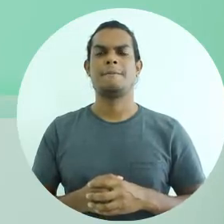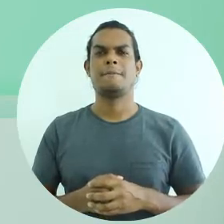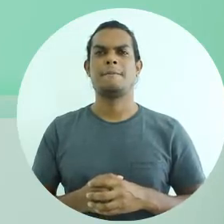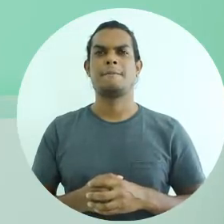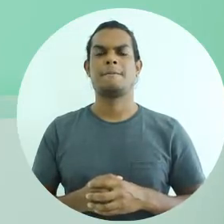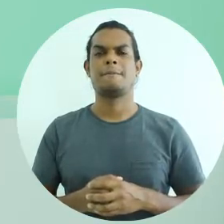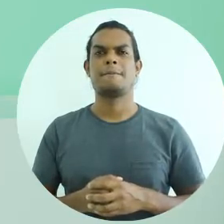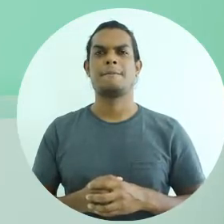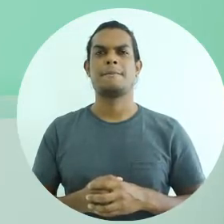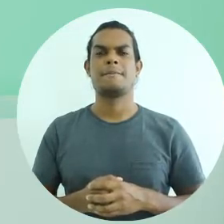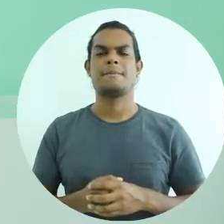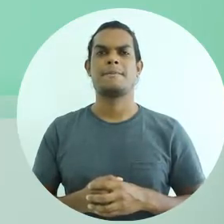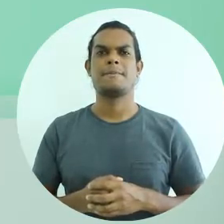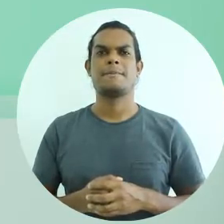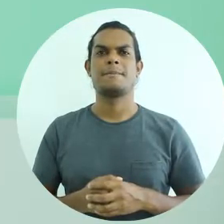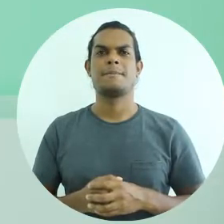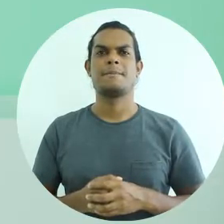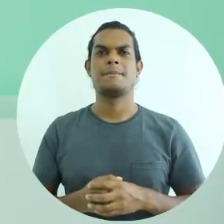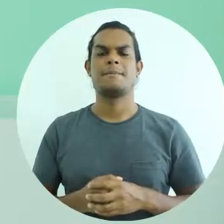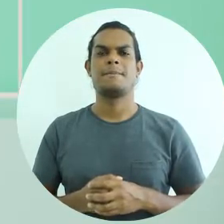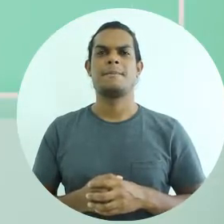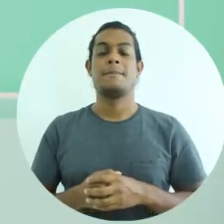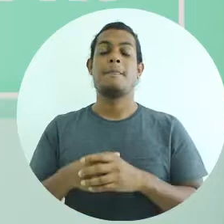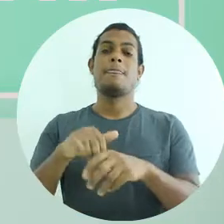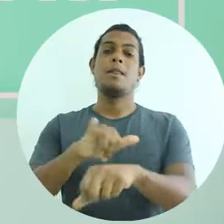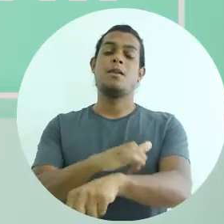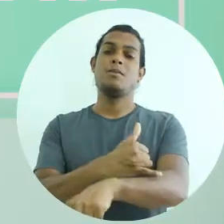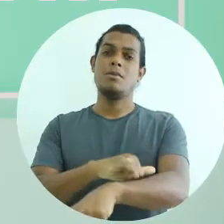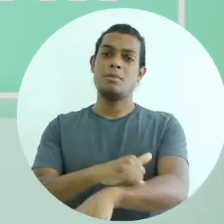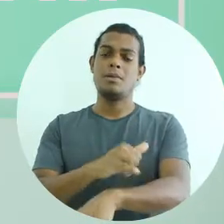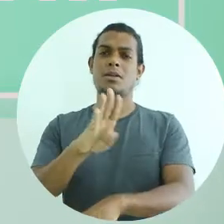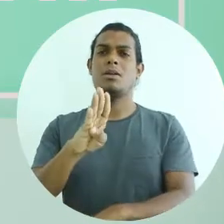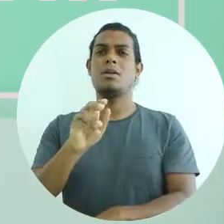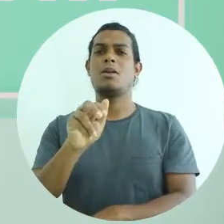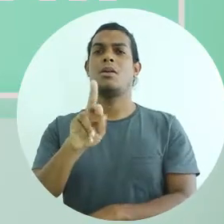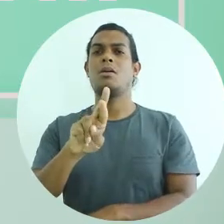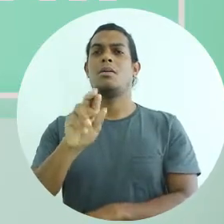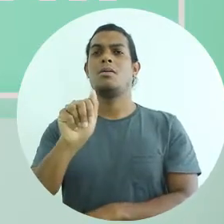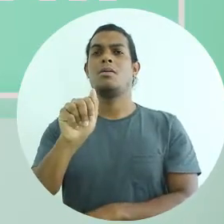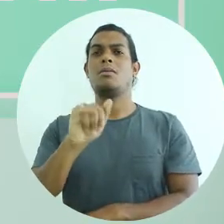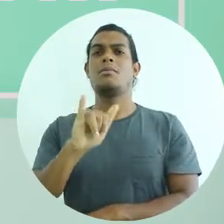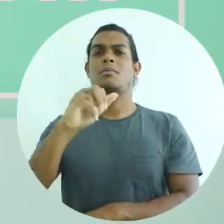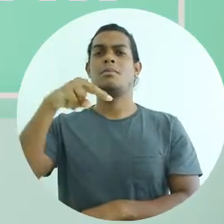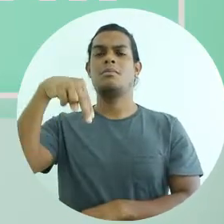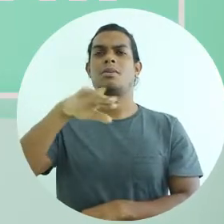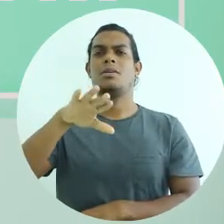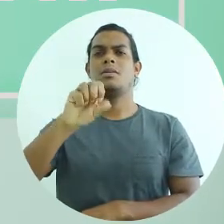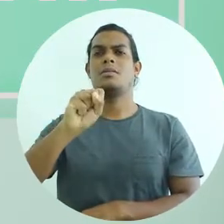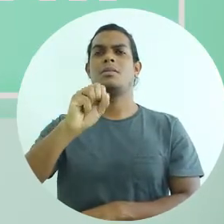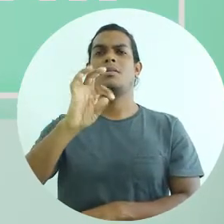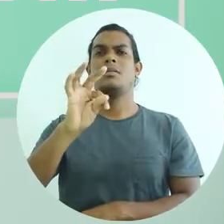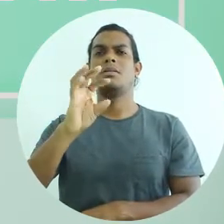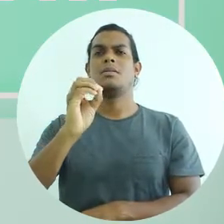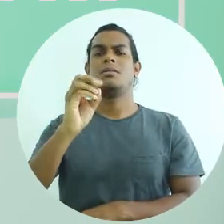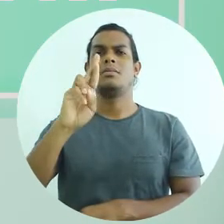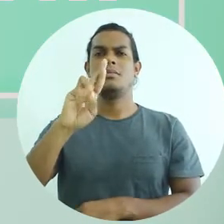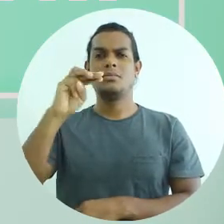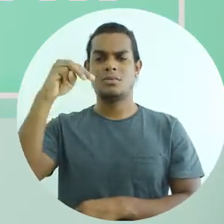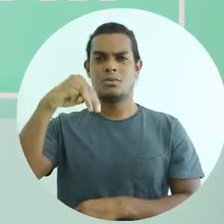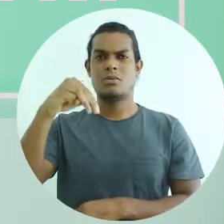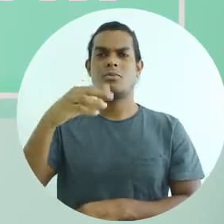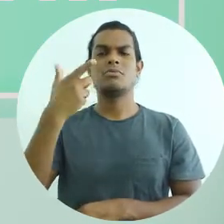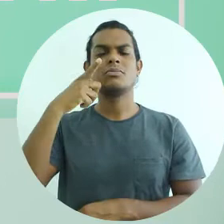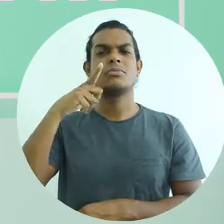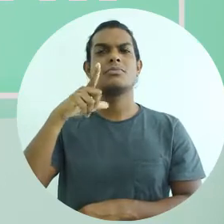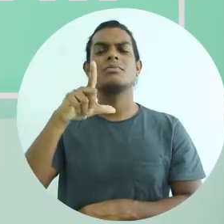suas soluções. Na ferramenta Brainstorming ou Tempestade de Ideias, eu posso aplicar essa ferramenta